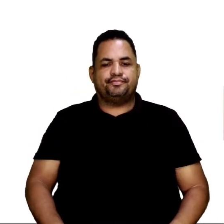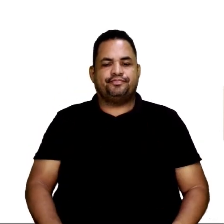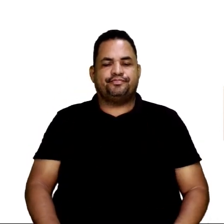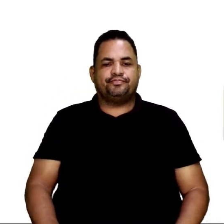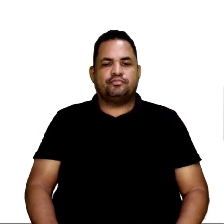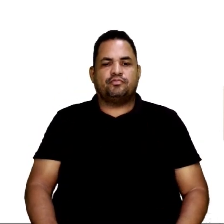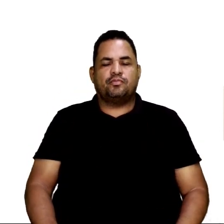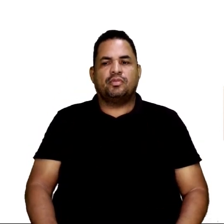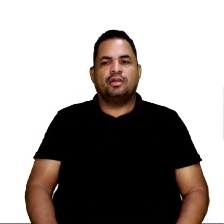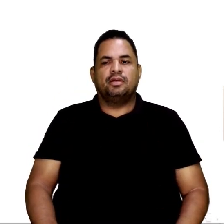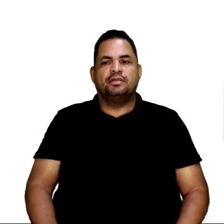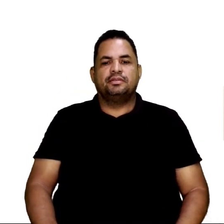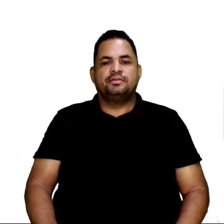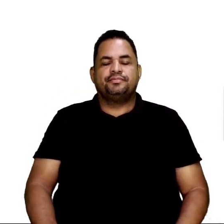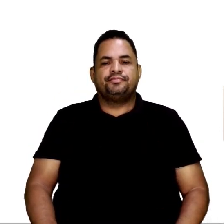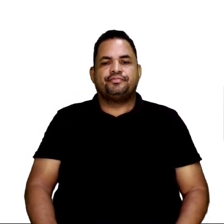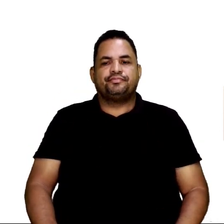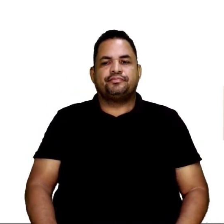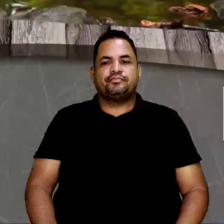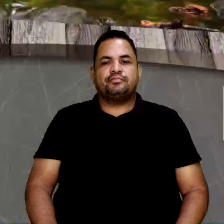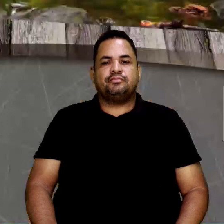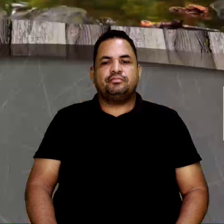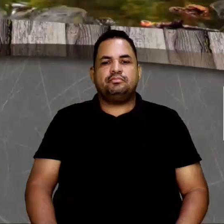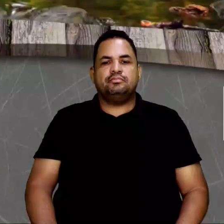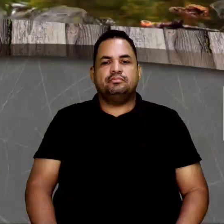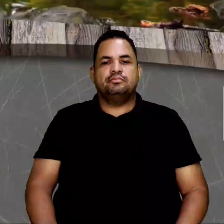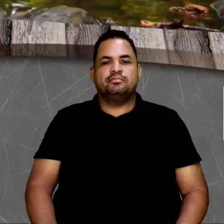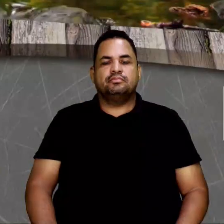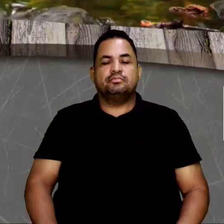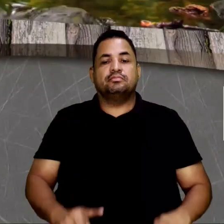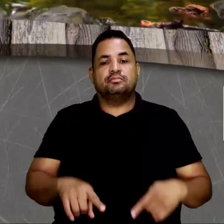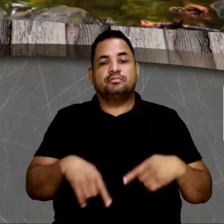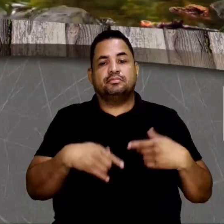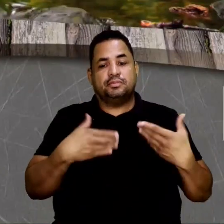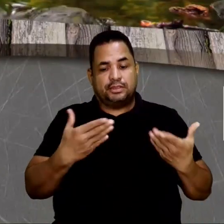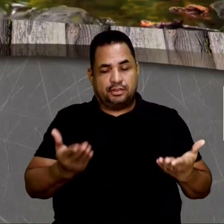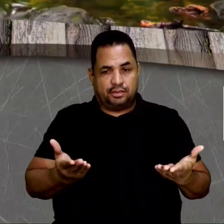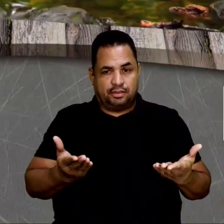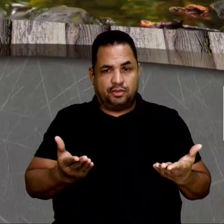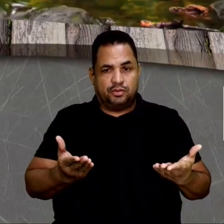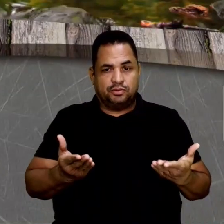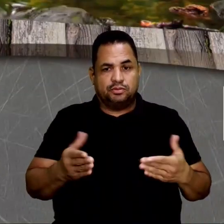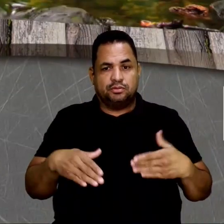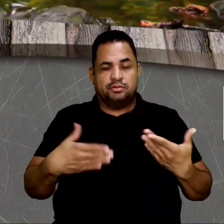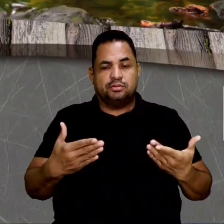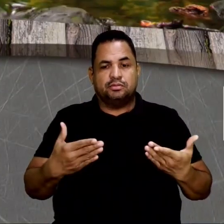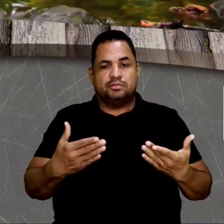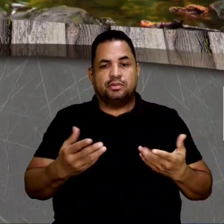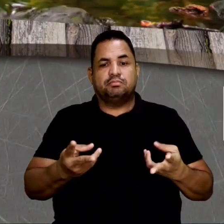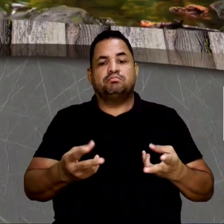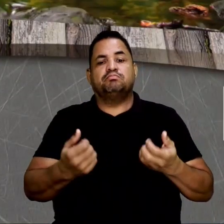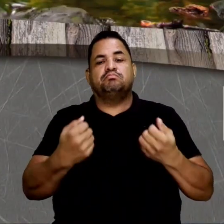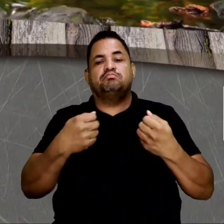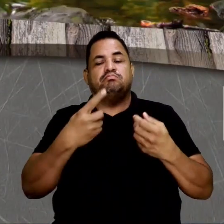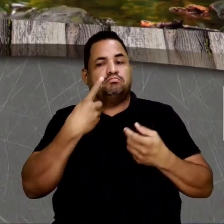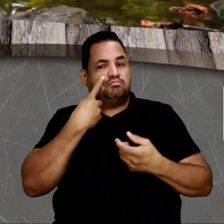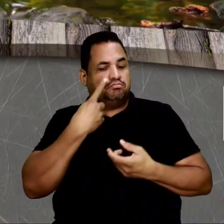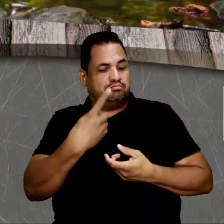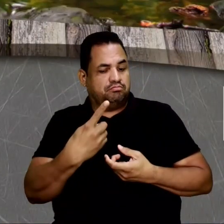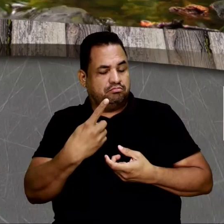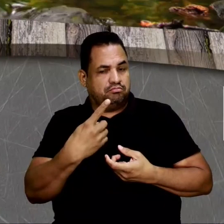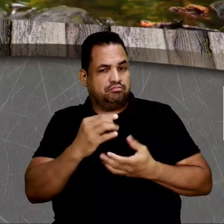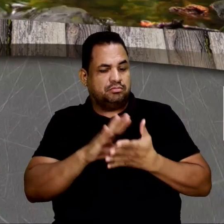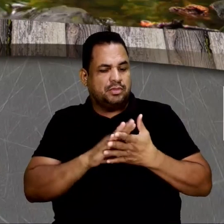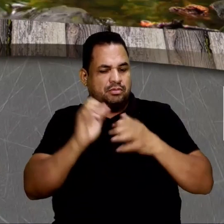pós-natal. Galera, então somente nessas situações em que foi percebido uma malformação, em que o